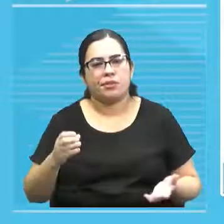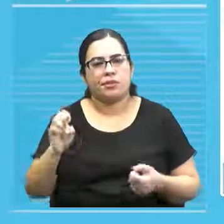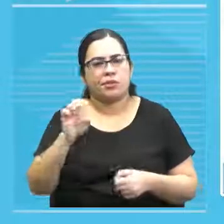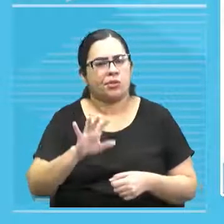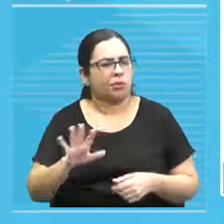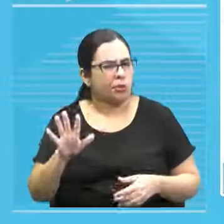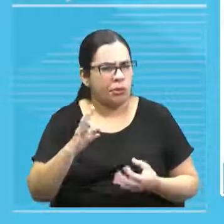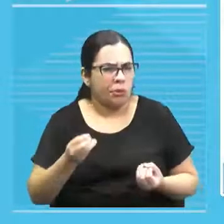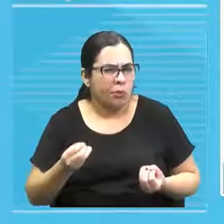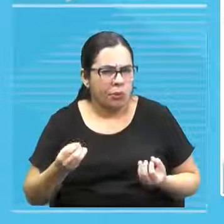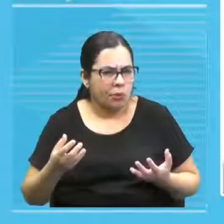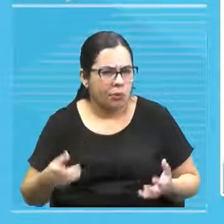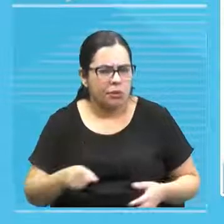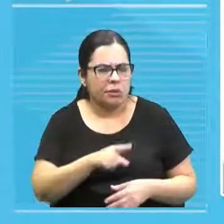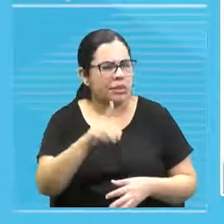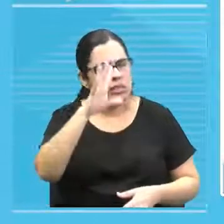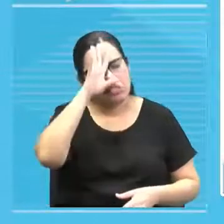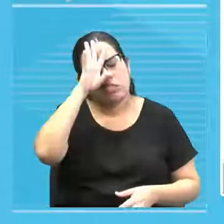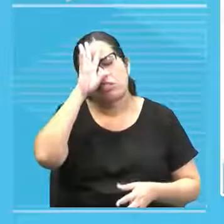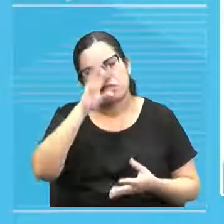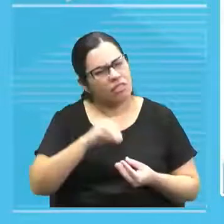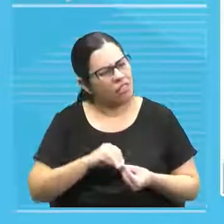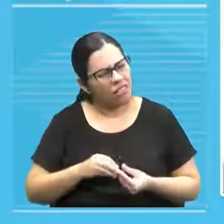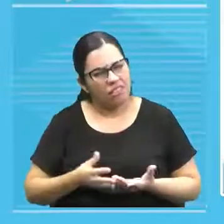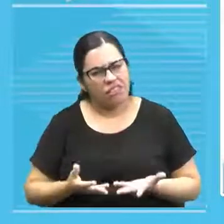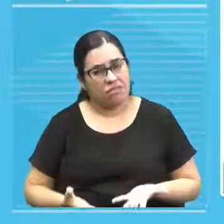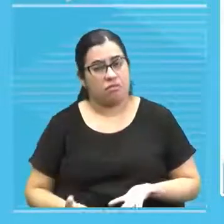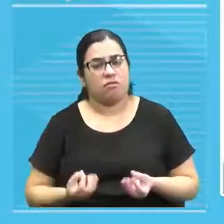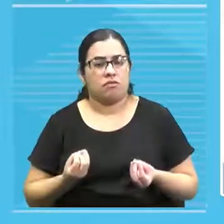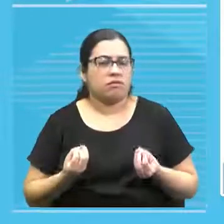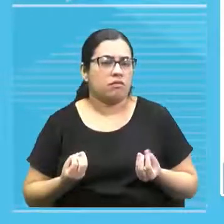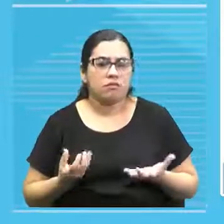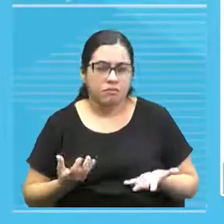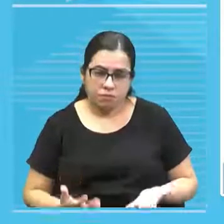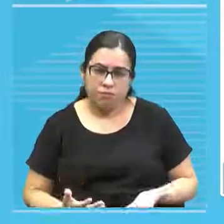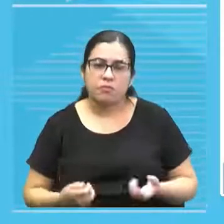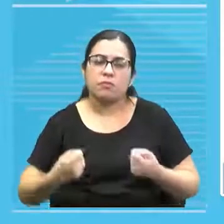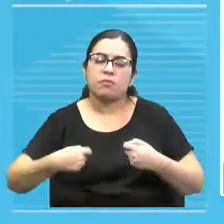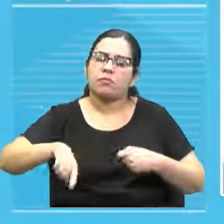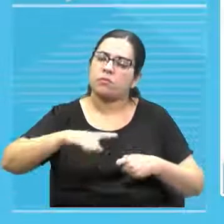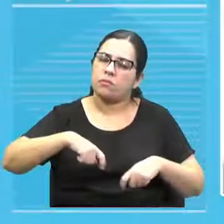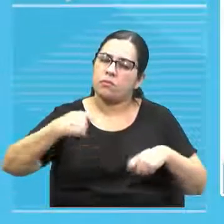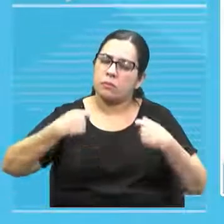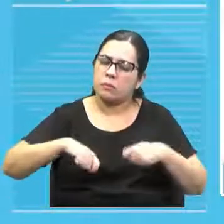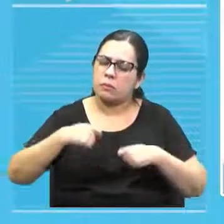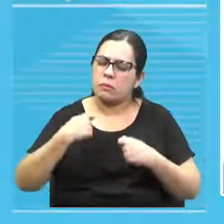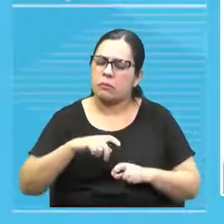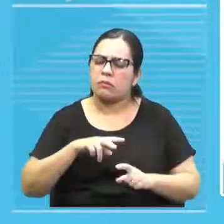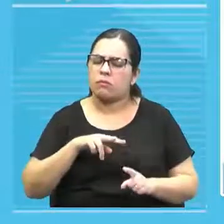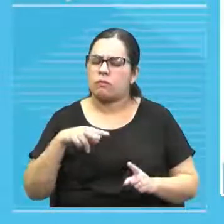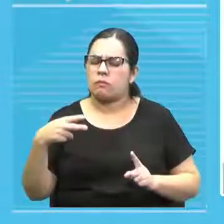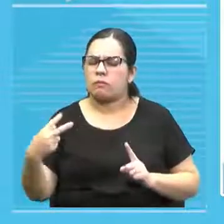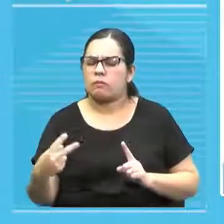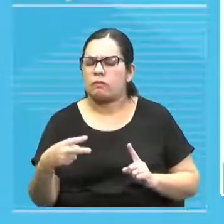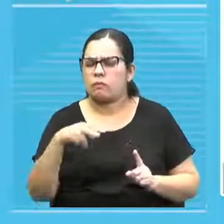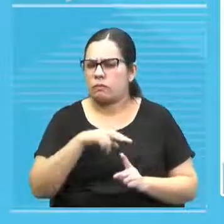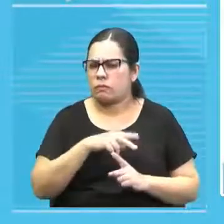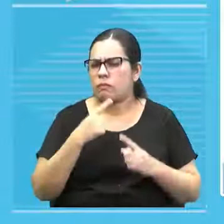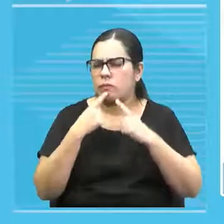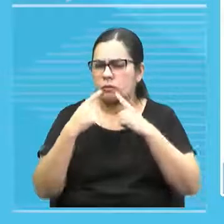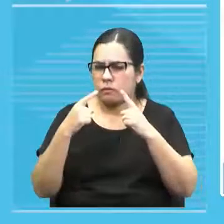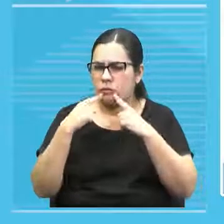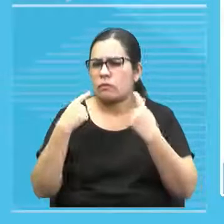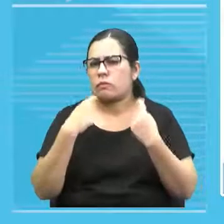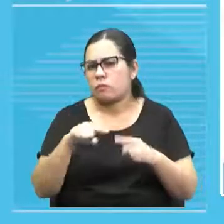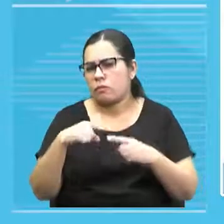Europa seis sacam isso bom então a gente precisa ter uma visão muito crítica